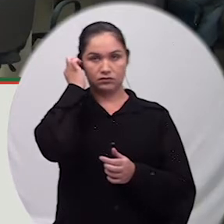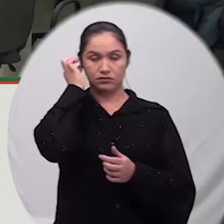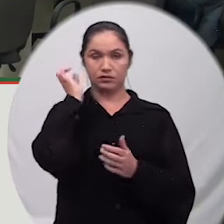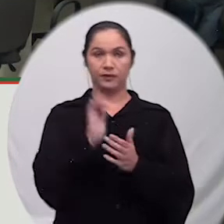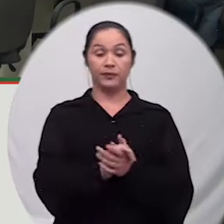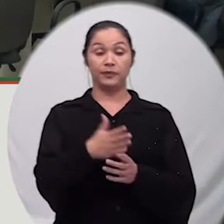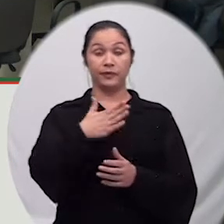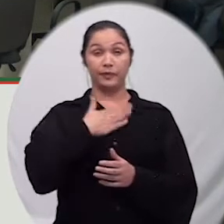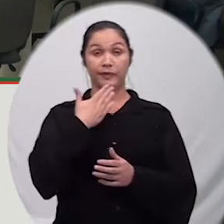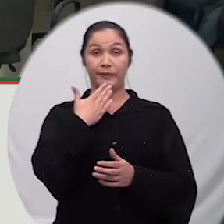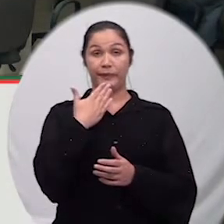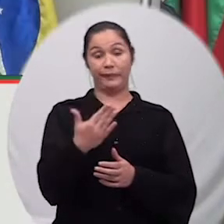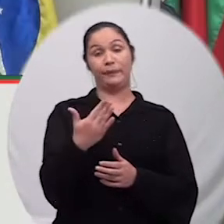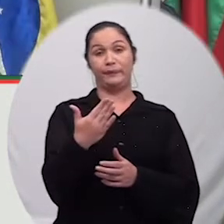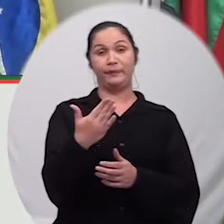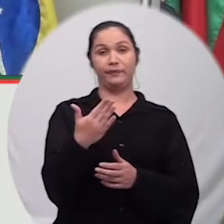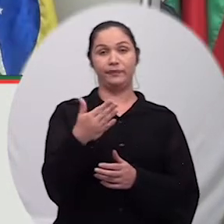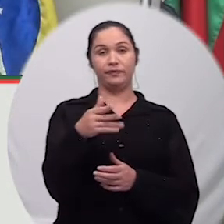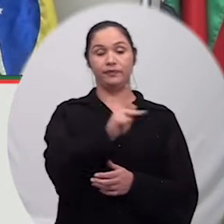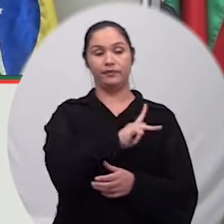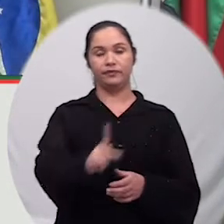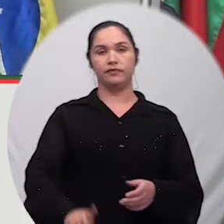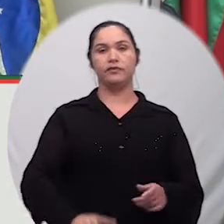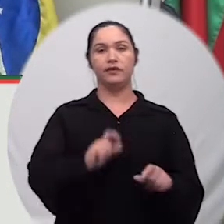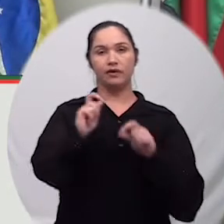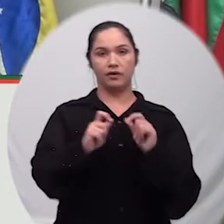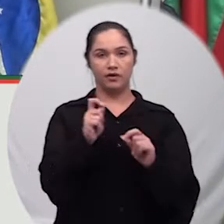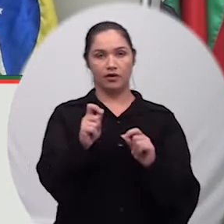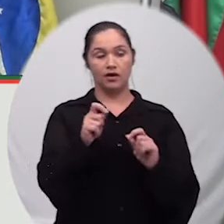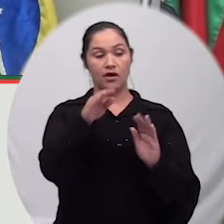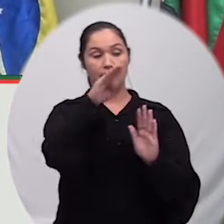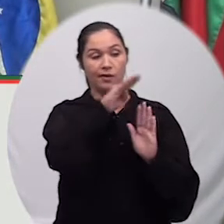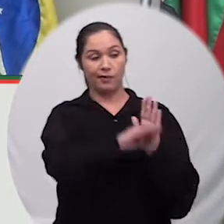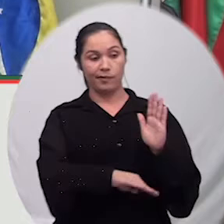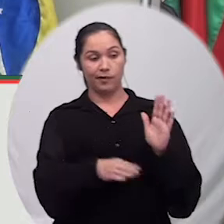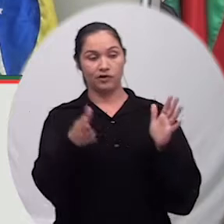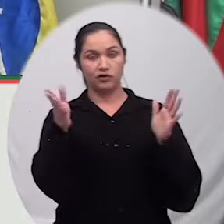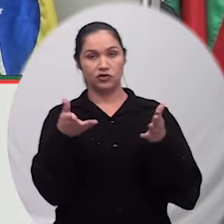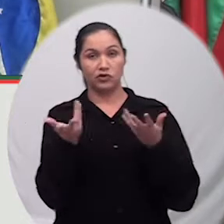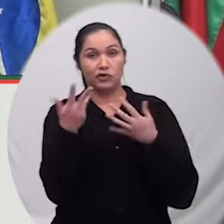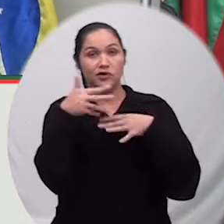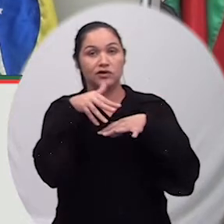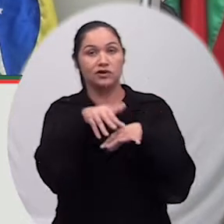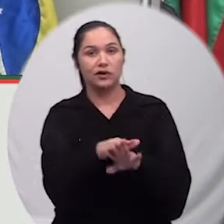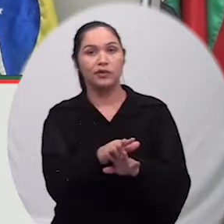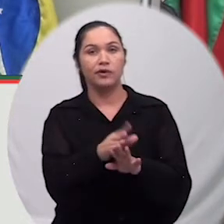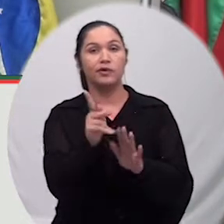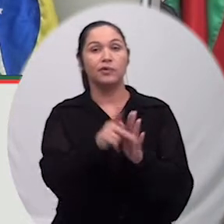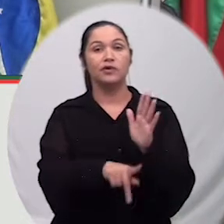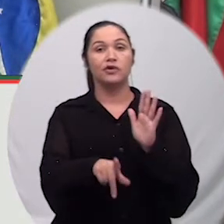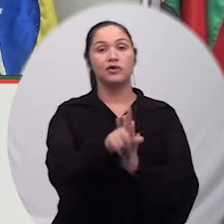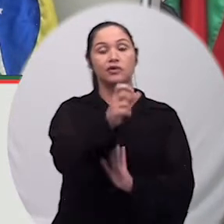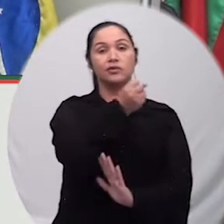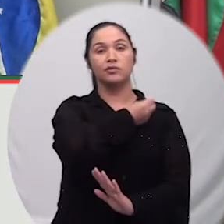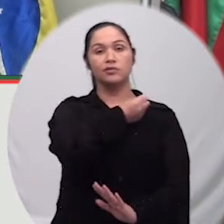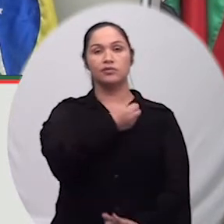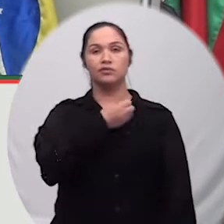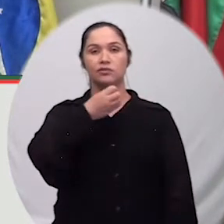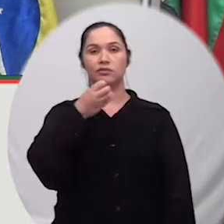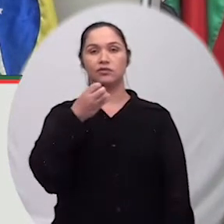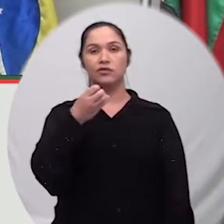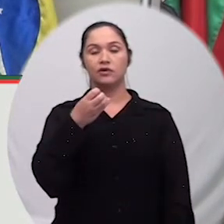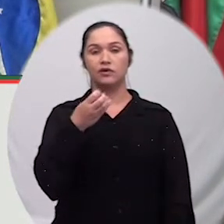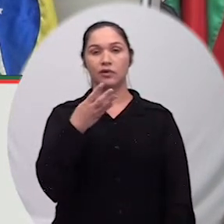A minha questão de ordem, presidente, é para pedir a inclusão na pauta do dia de hoje do PLC 46 de